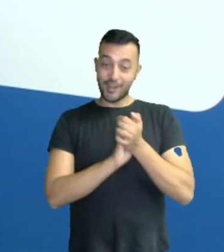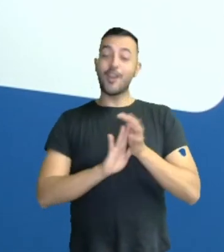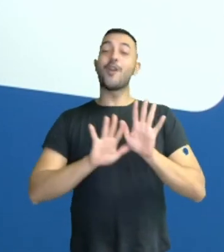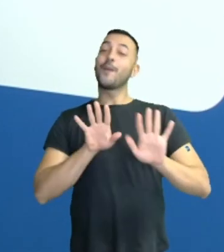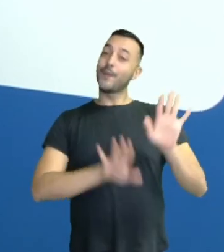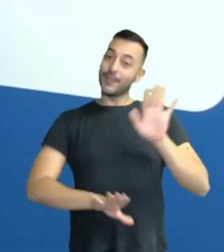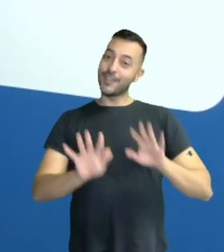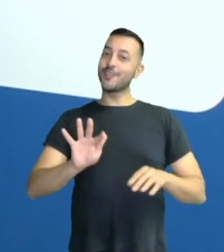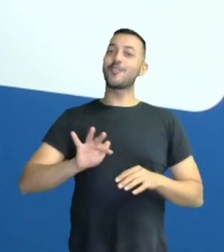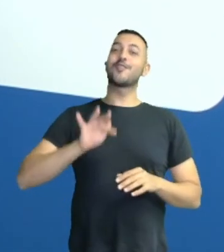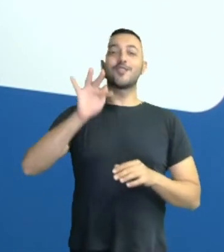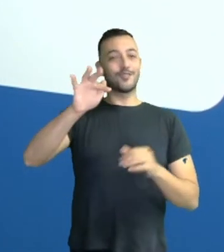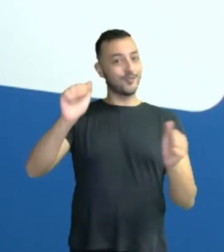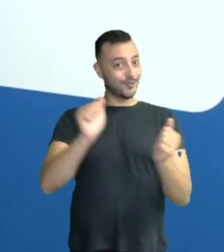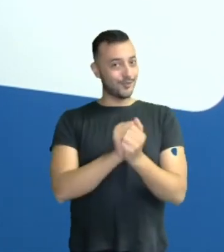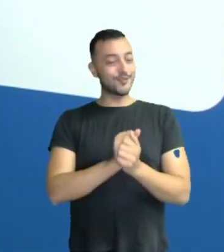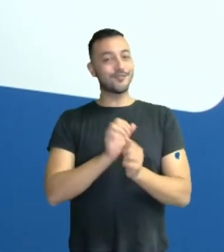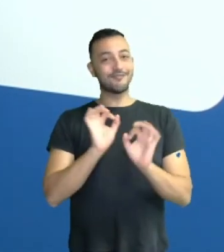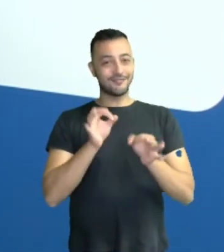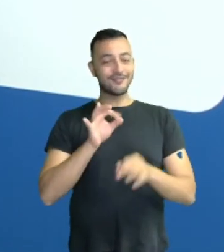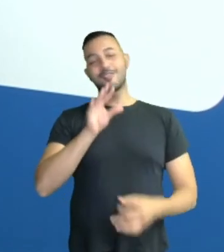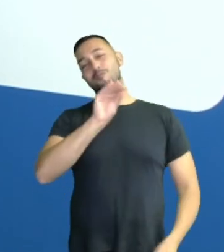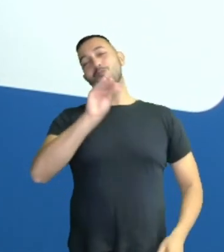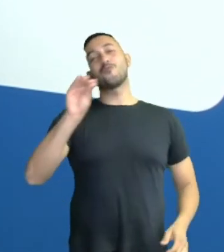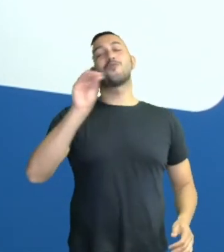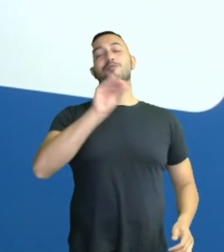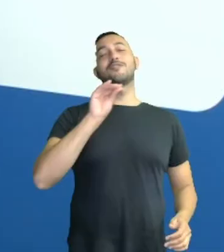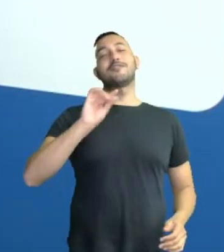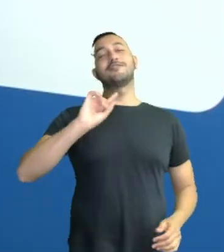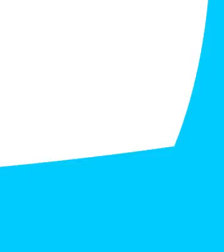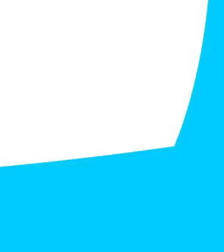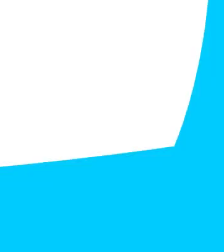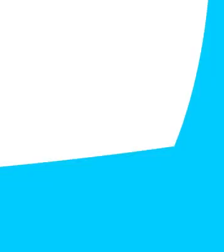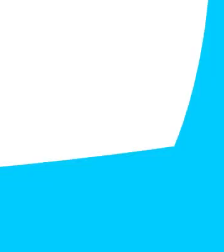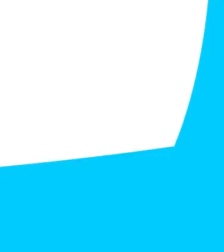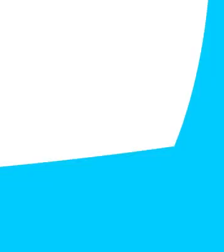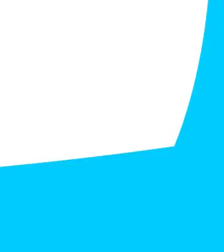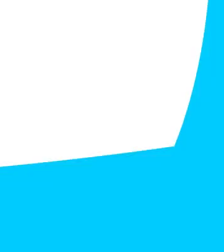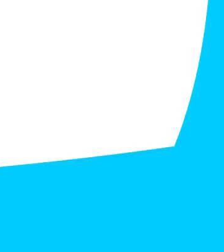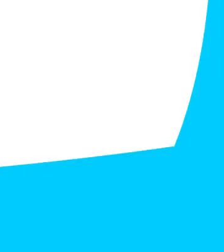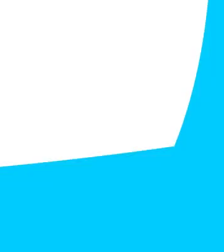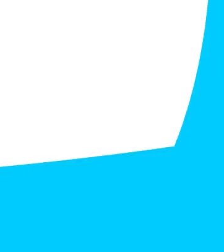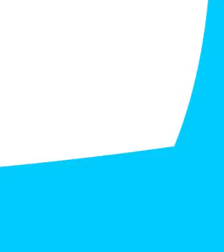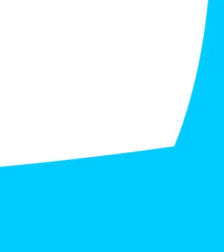cuidem, logo, logo nós vamos estar juntinhos, tá certo? Beijos e até logo!